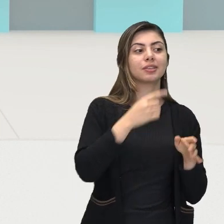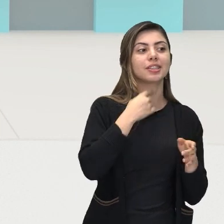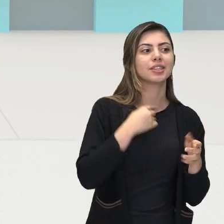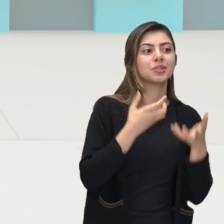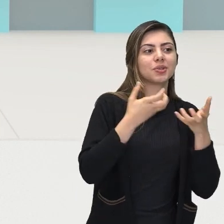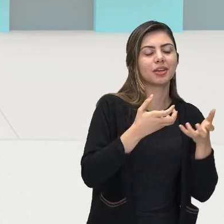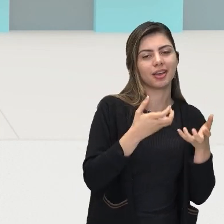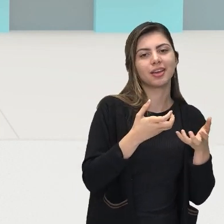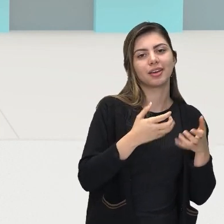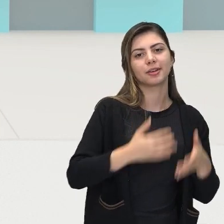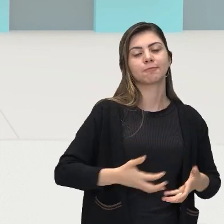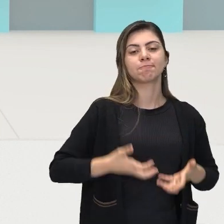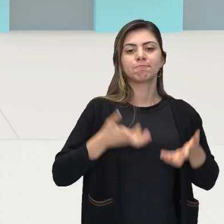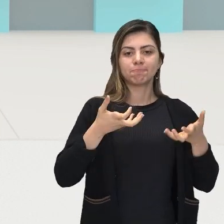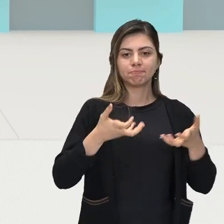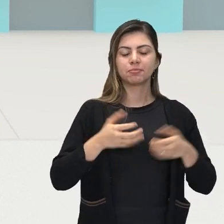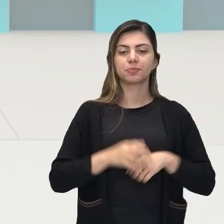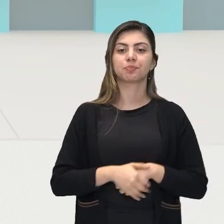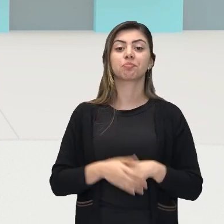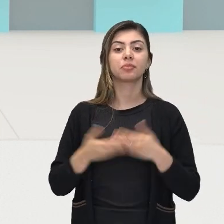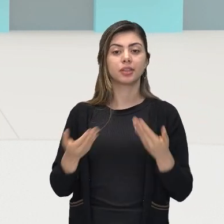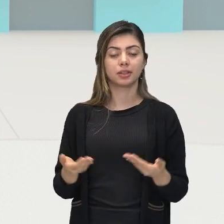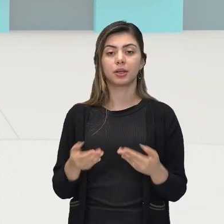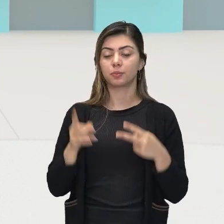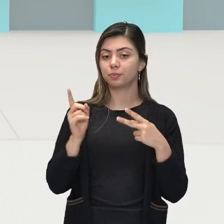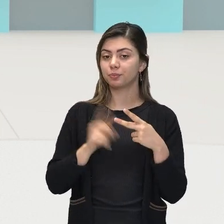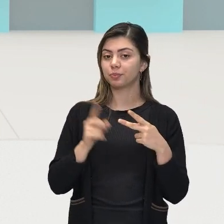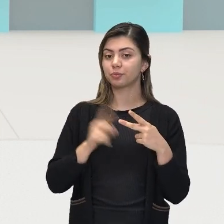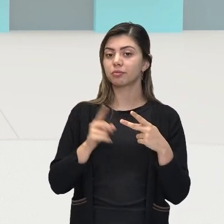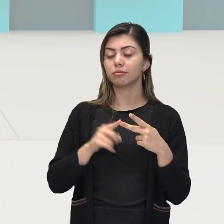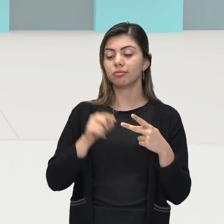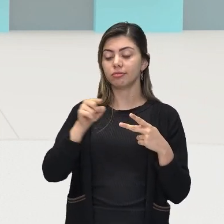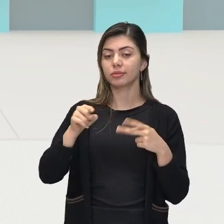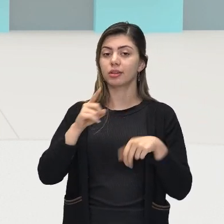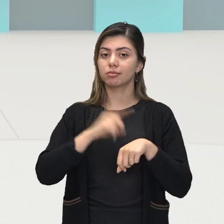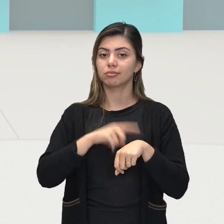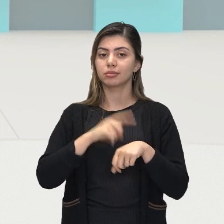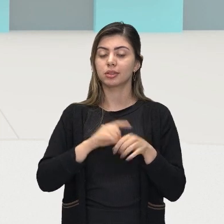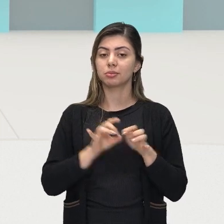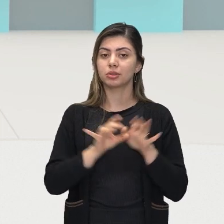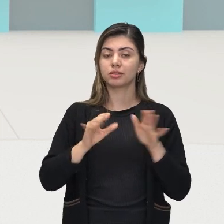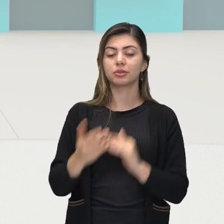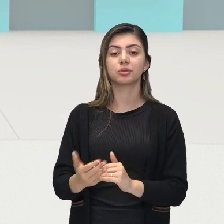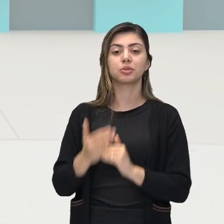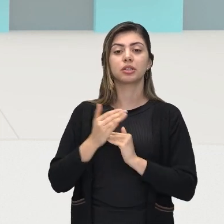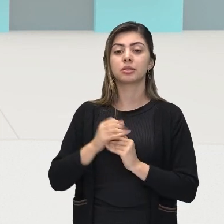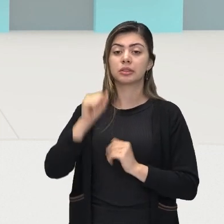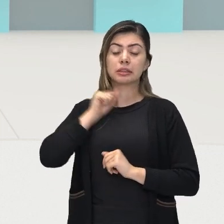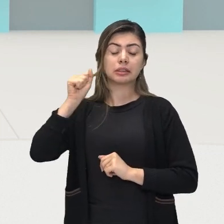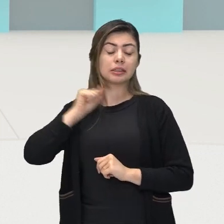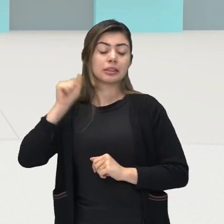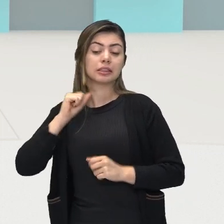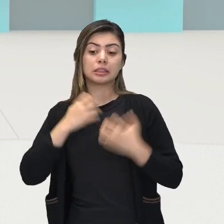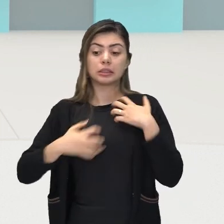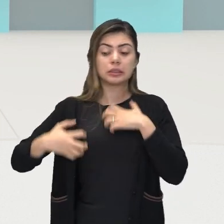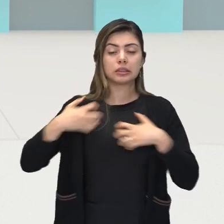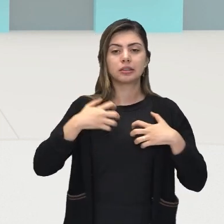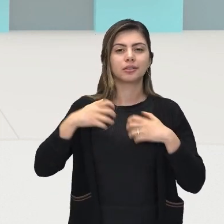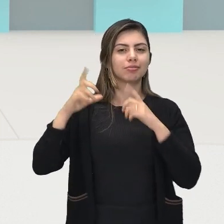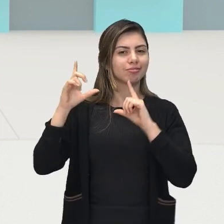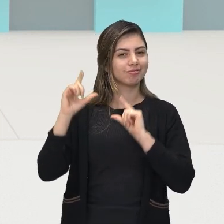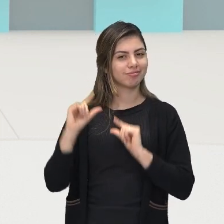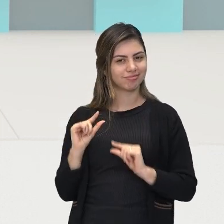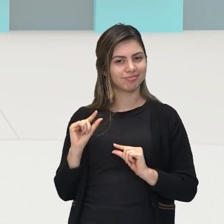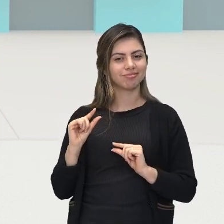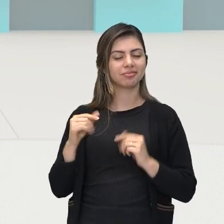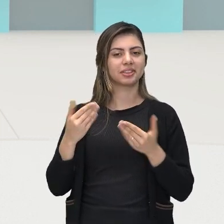tópico, nós vamos ver que esse momento de lazer ajuda também a reduzir os níveis de estresse e ansiedade. Né? Uma vez que